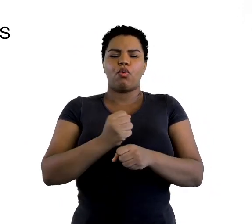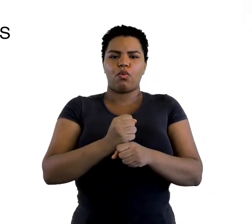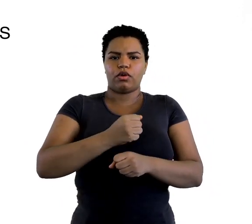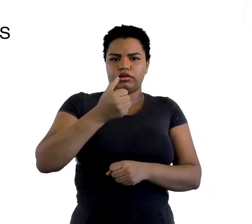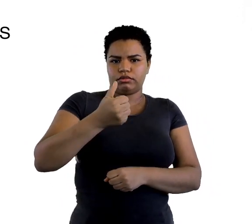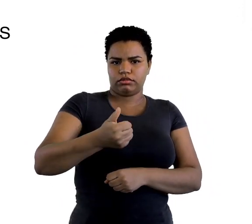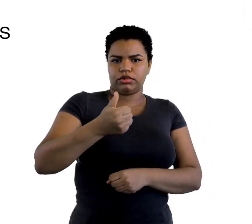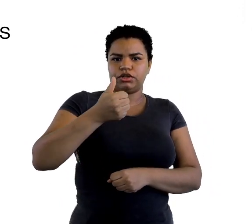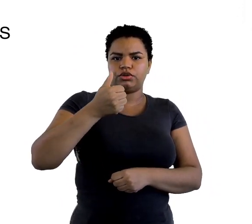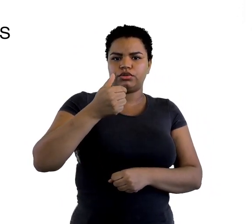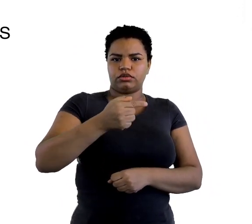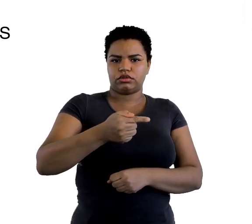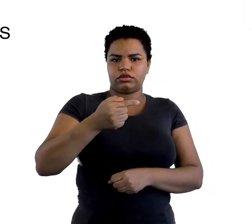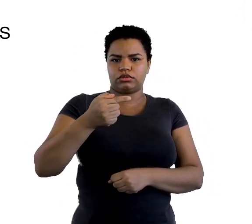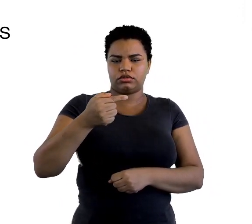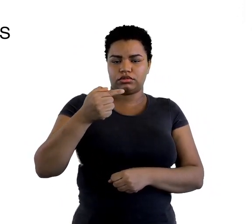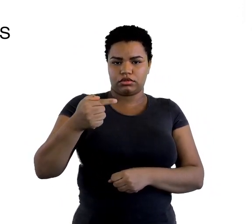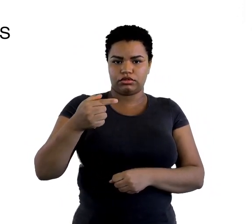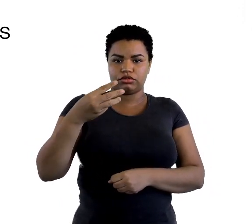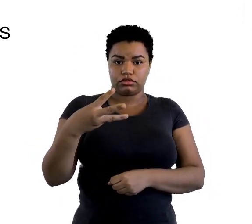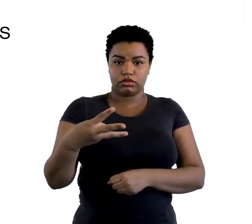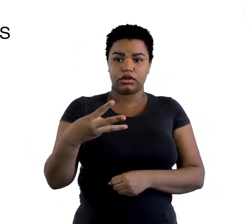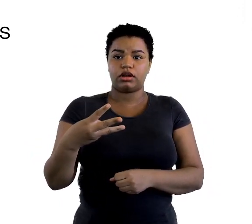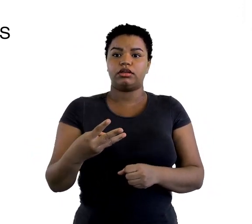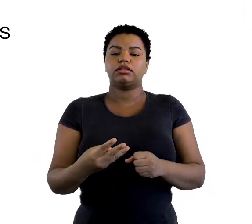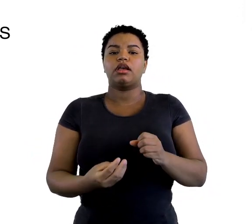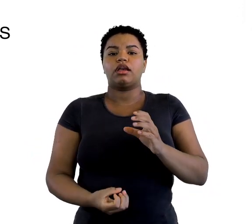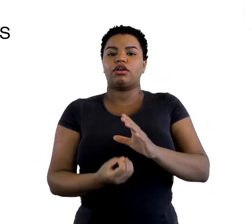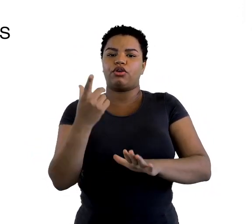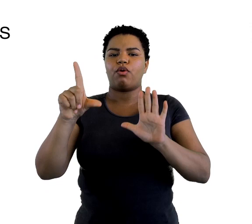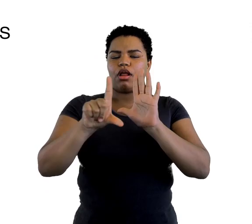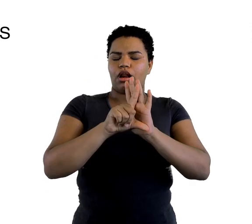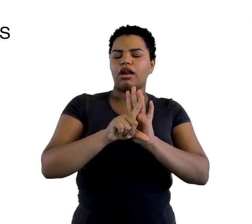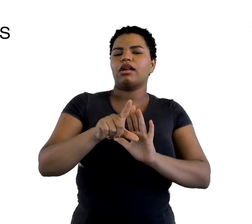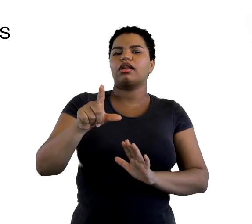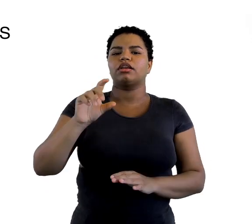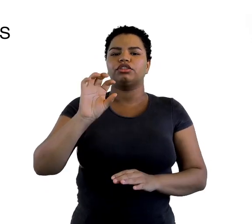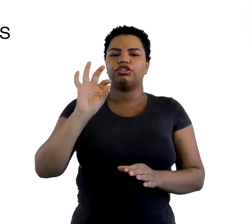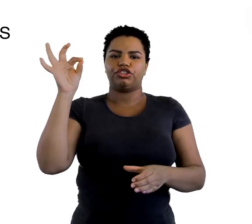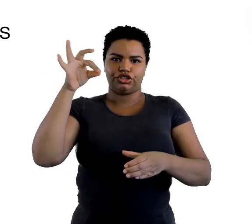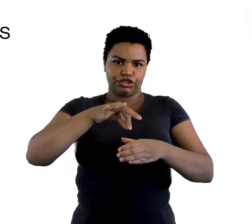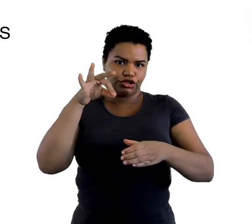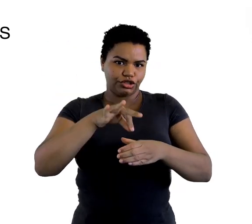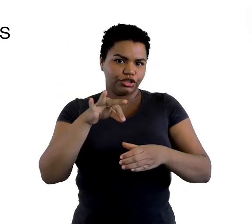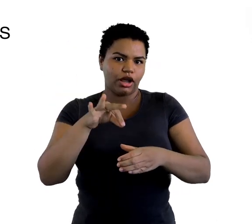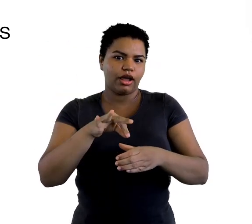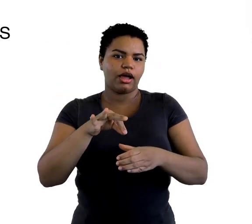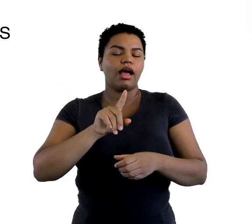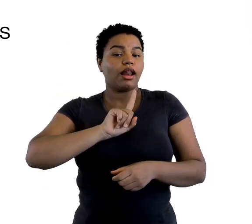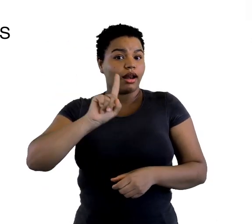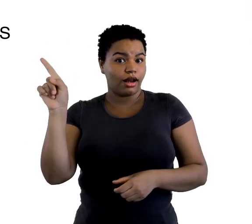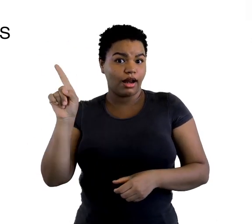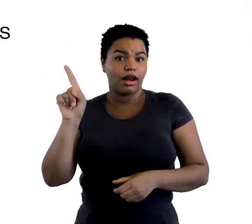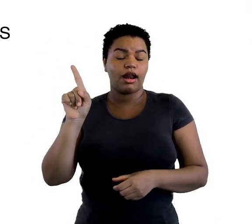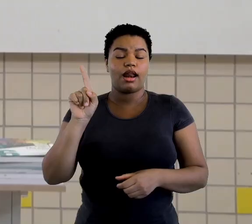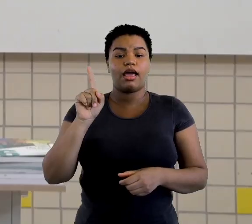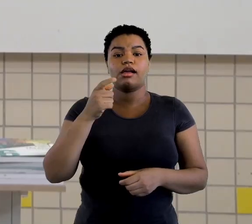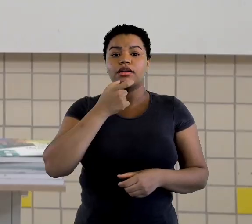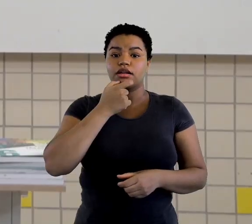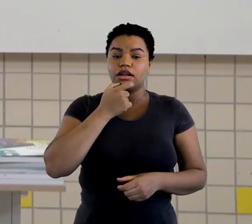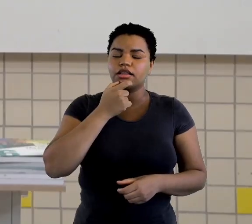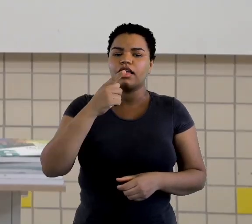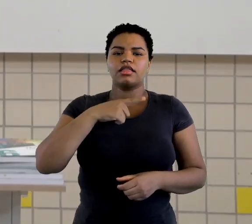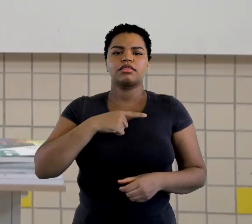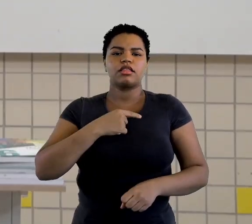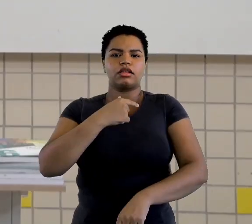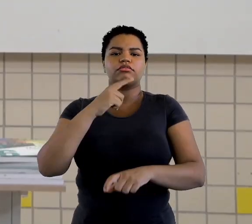da Inglaterra, as pessoas consomem muito chá, nós temos uma tradição na Inglaterra, todo dia às 5 da tarde